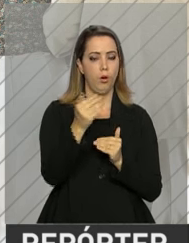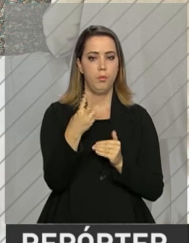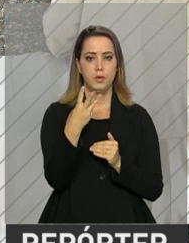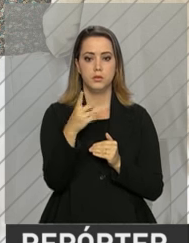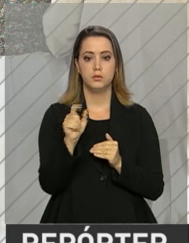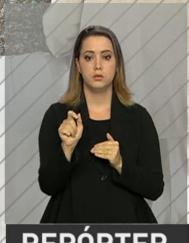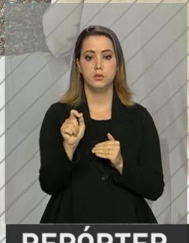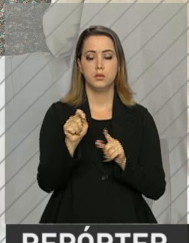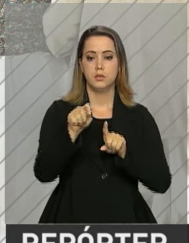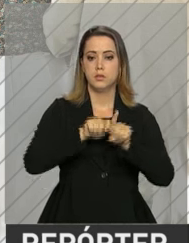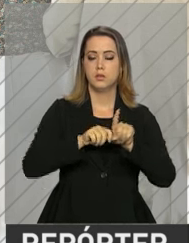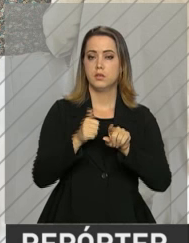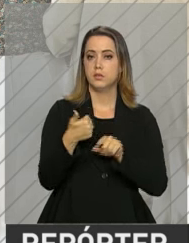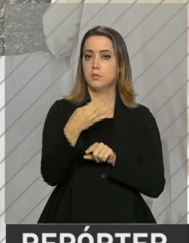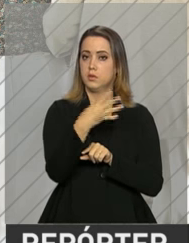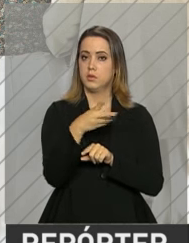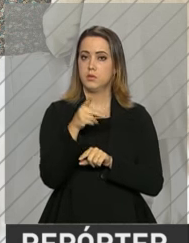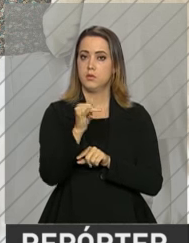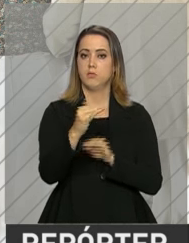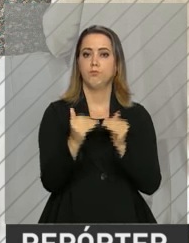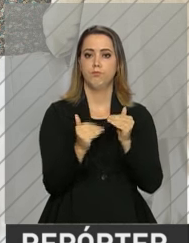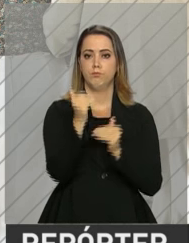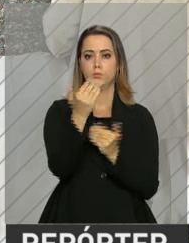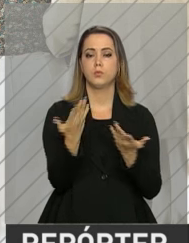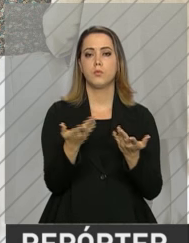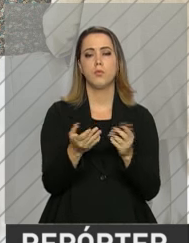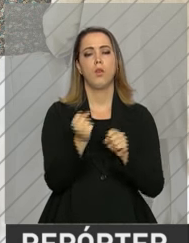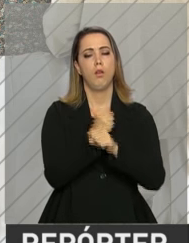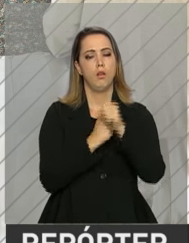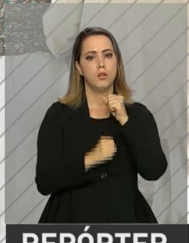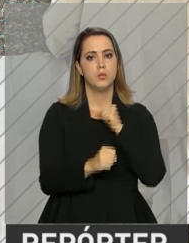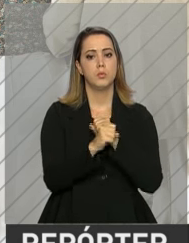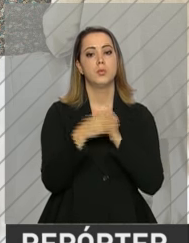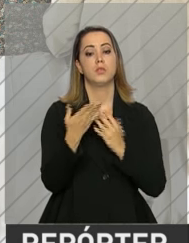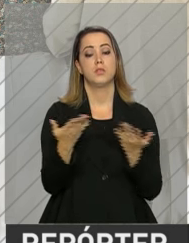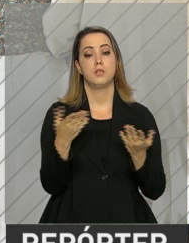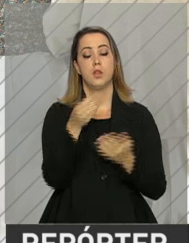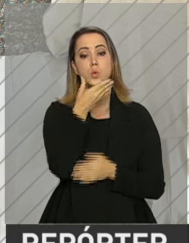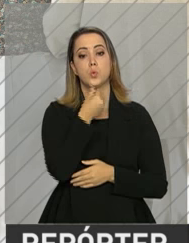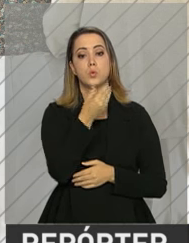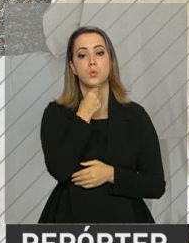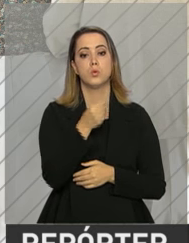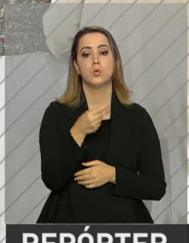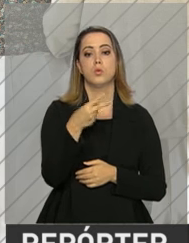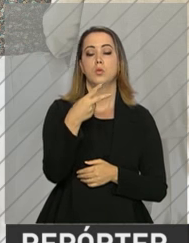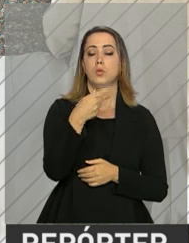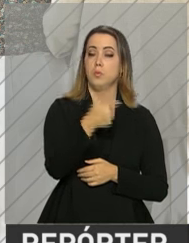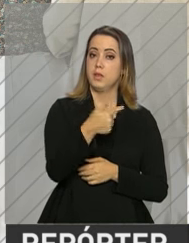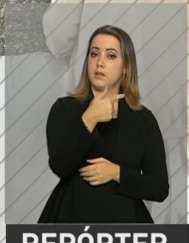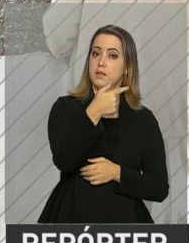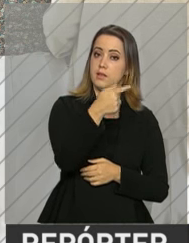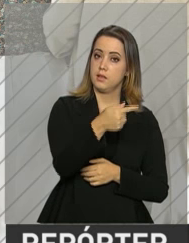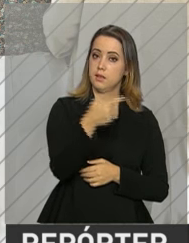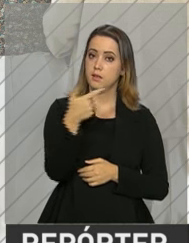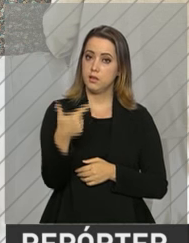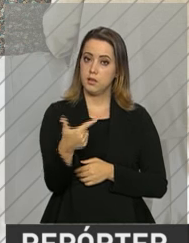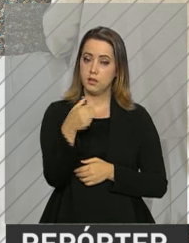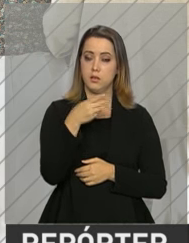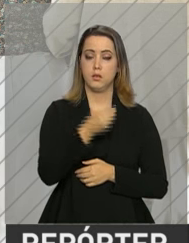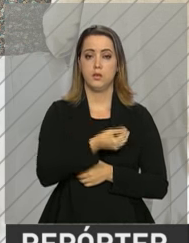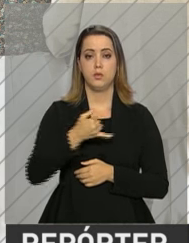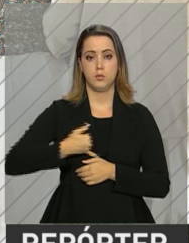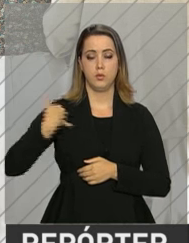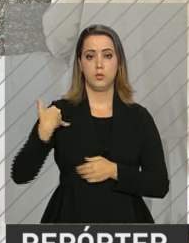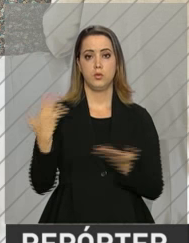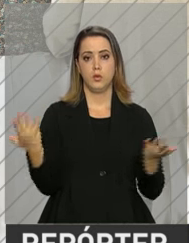a 2014. No ano passado, os homens viviam, em média, 72 anos. Já as mulheres têm a expectativa